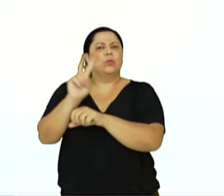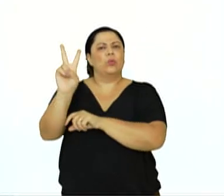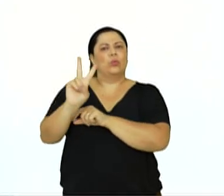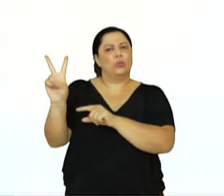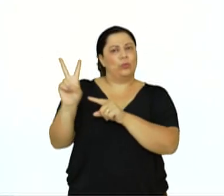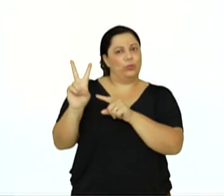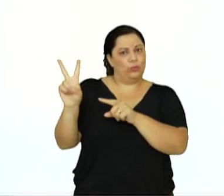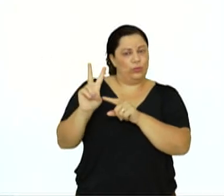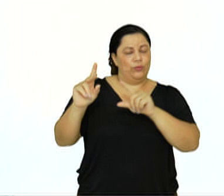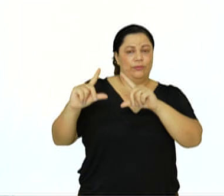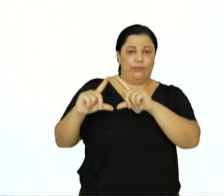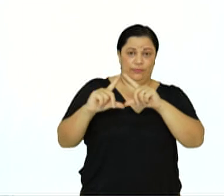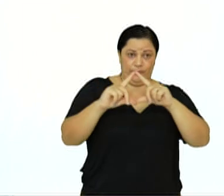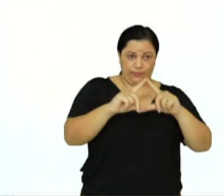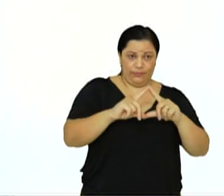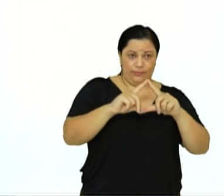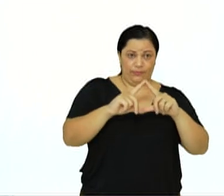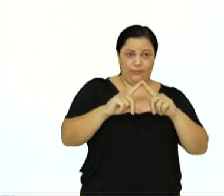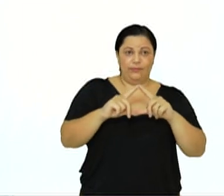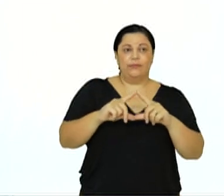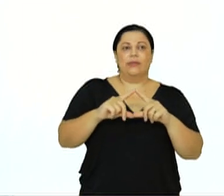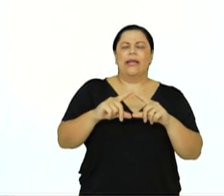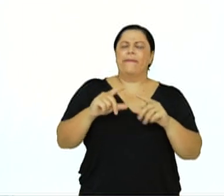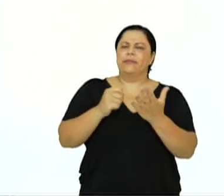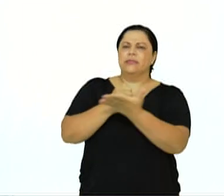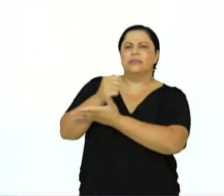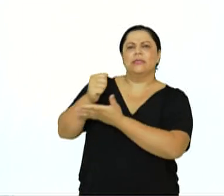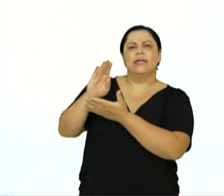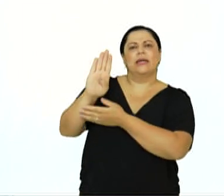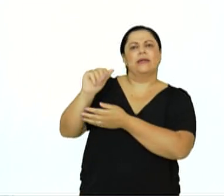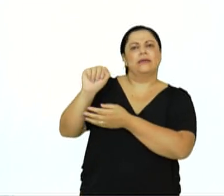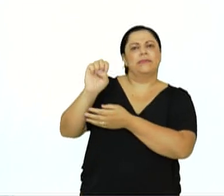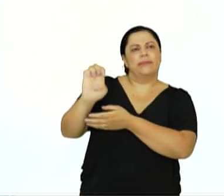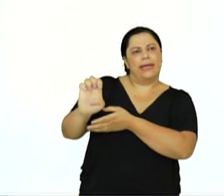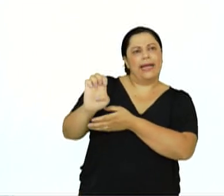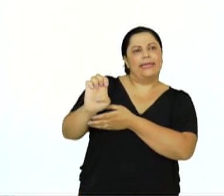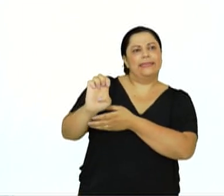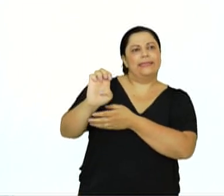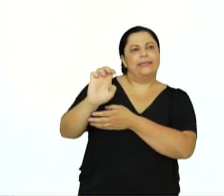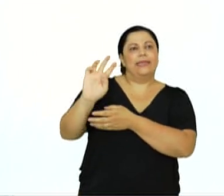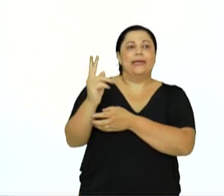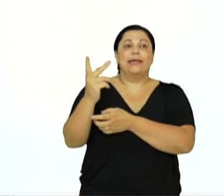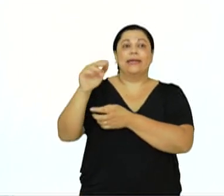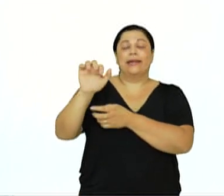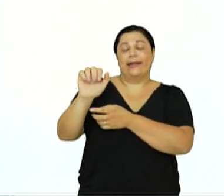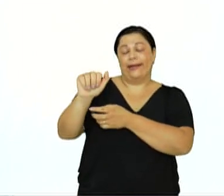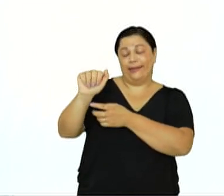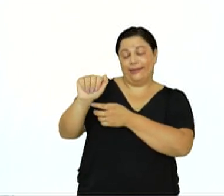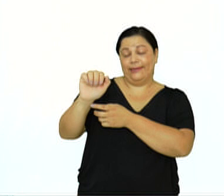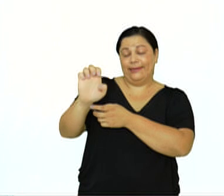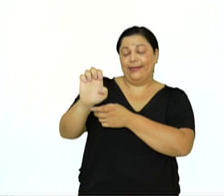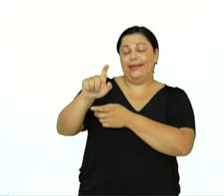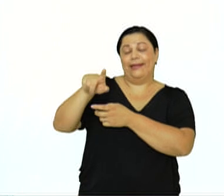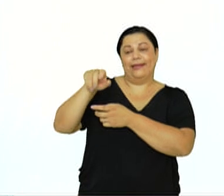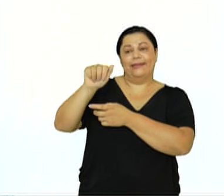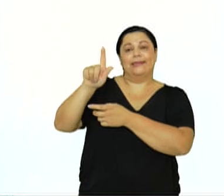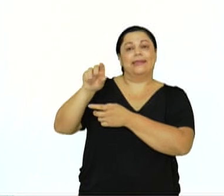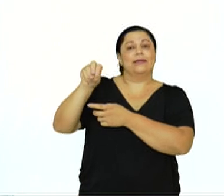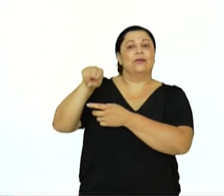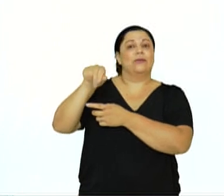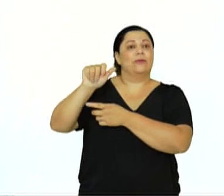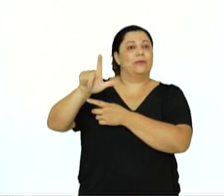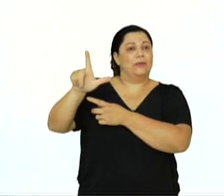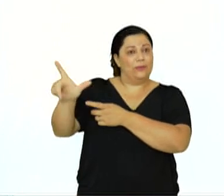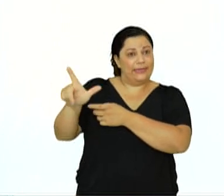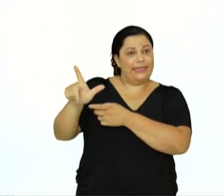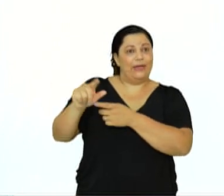uma pirâmide regular de base hexagonal, sabendo que a altura dessa pirâmide, ou